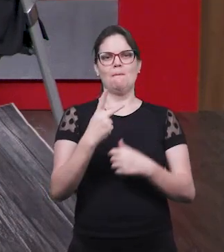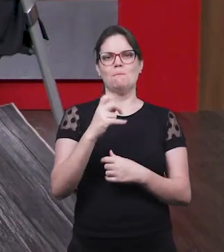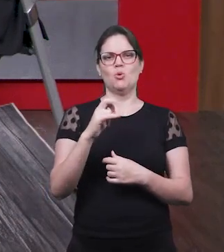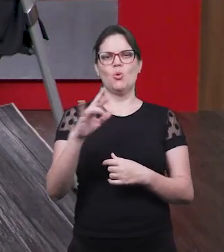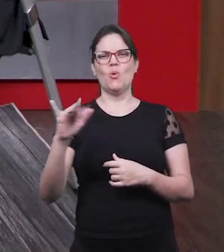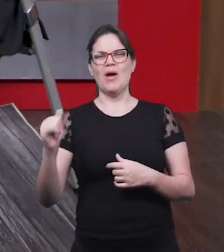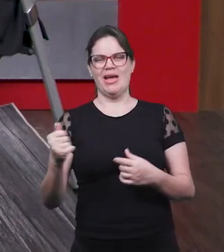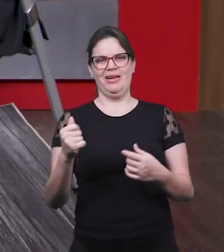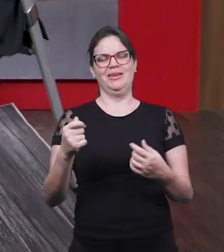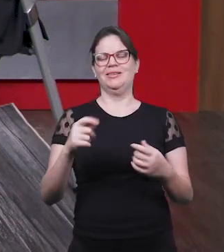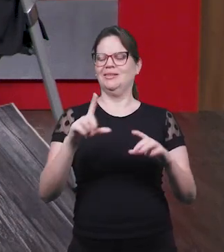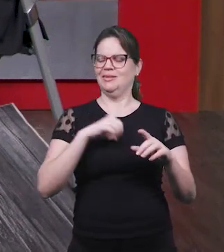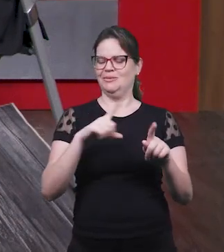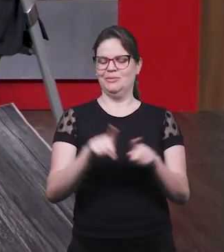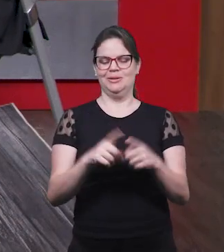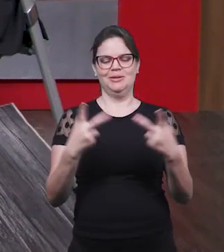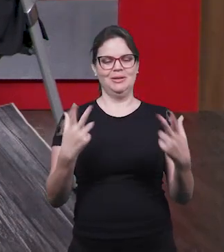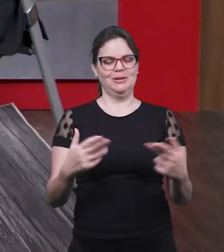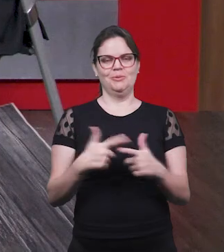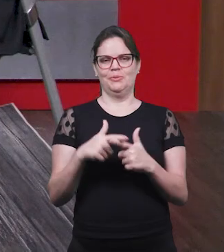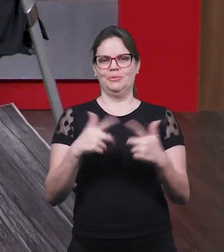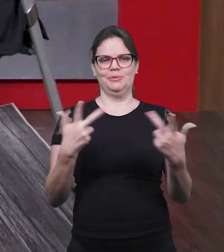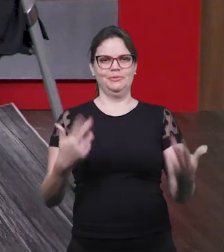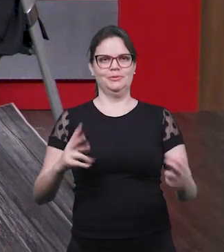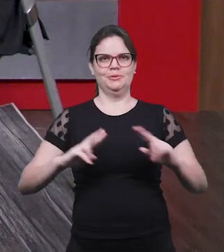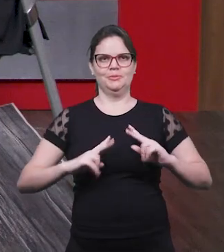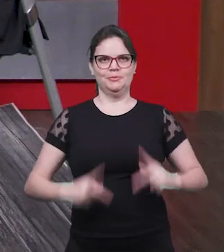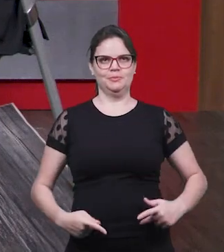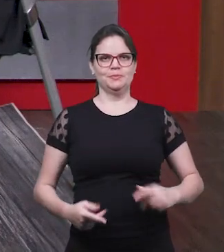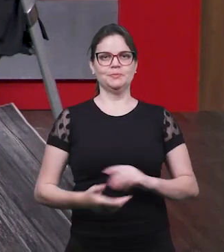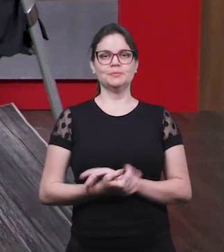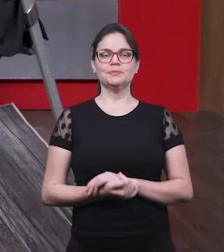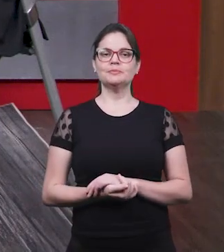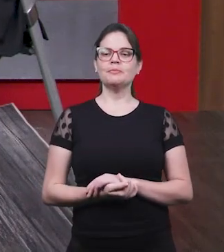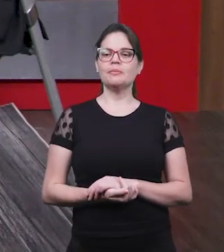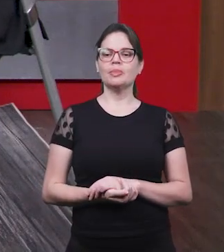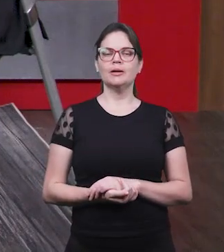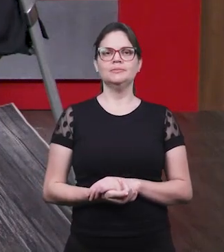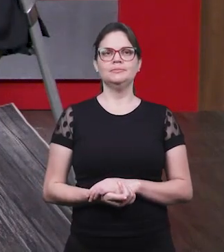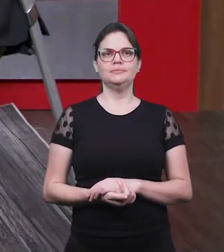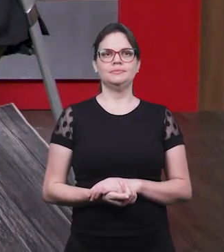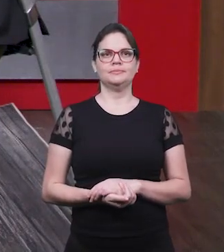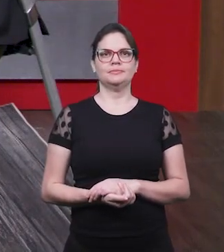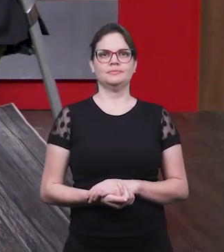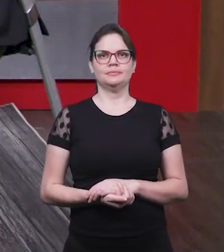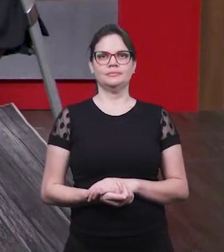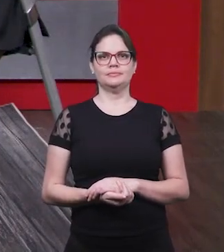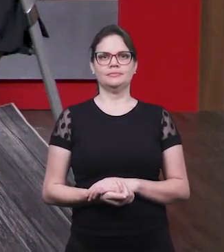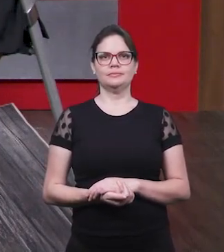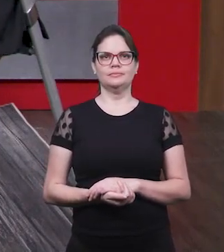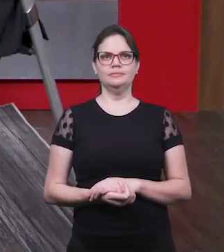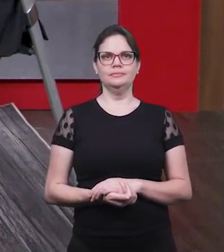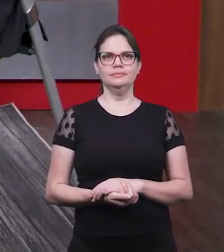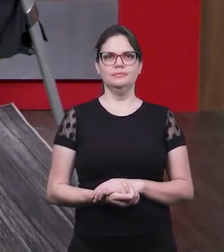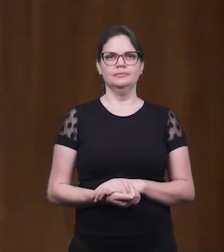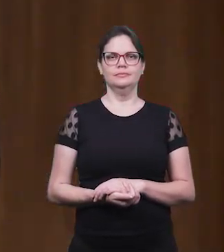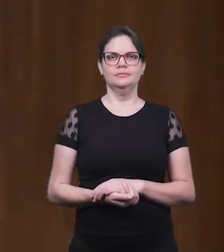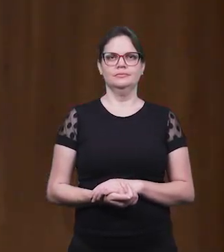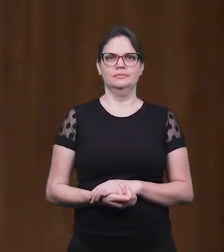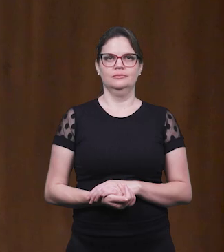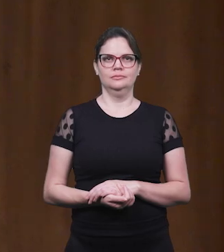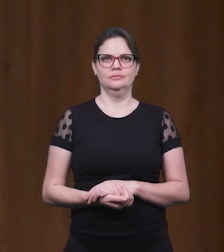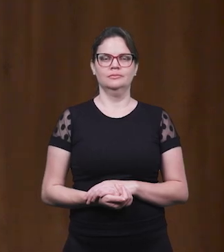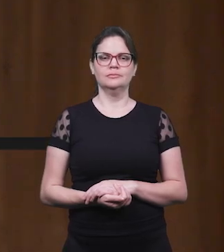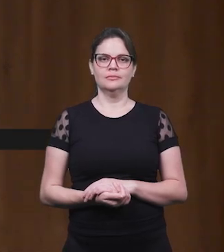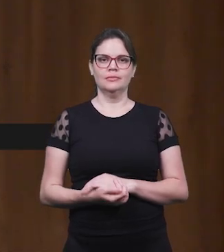eles enfrentam os mesmos problemas. O problema Há um cuidado, eu sempre soube, com relação, existe